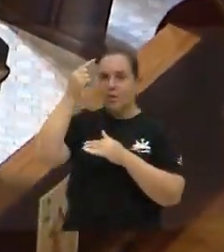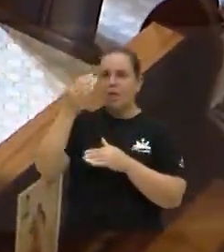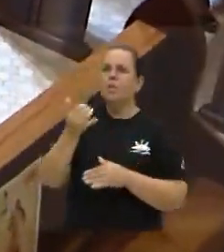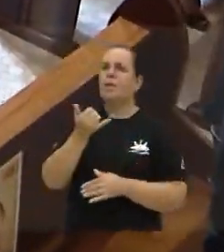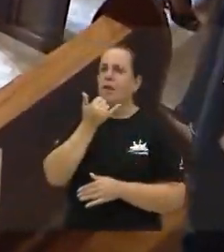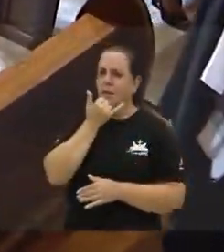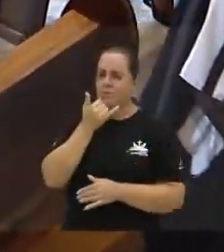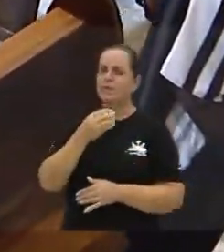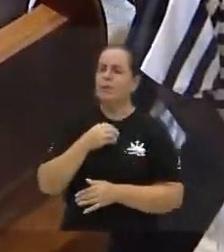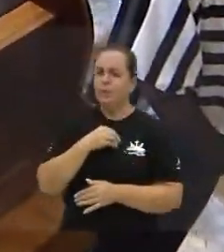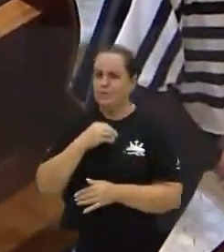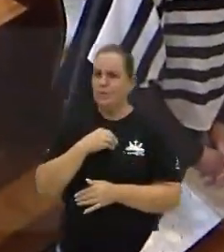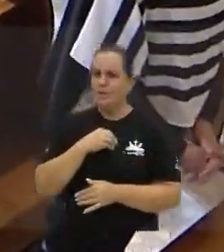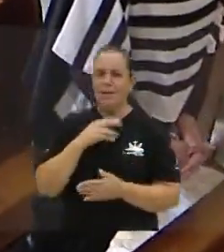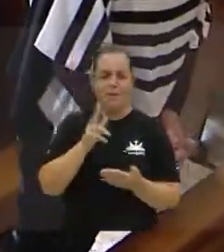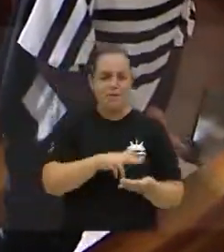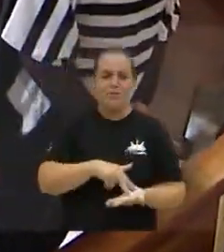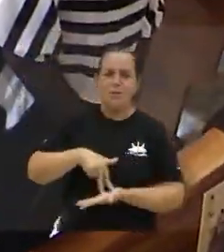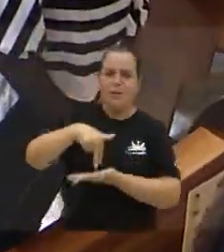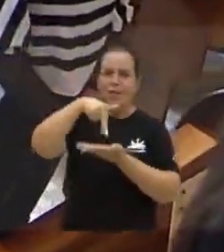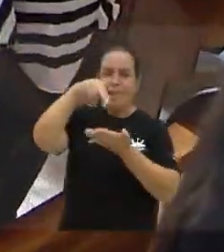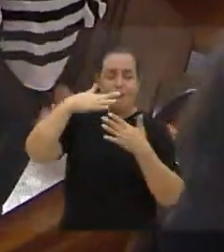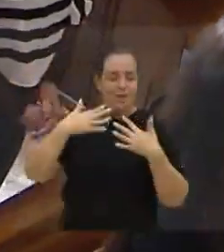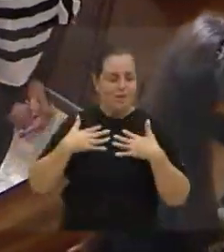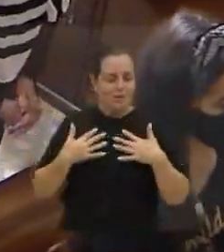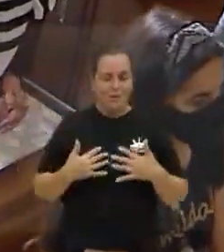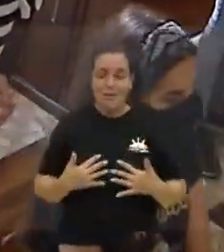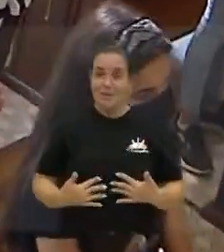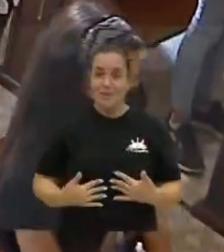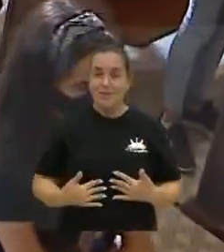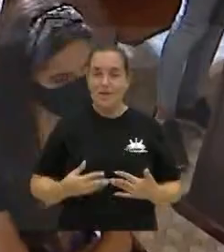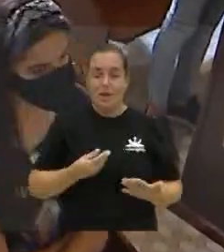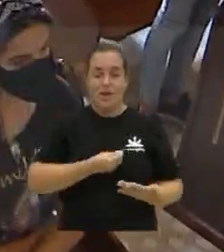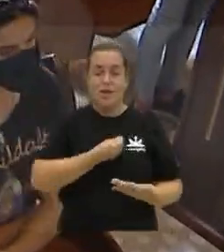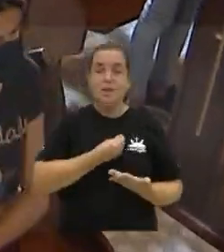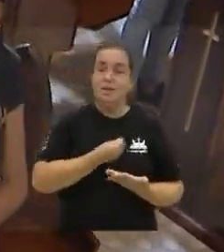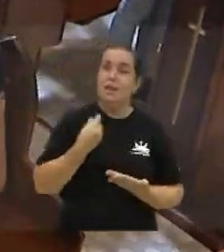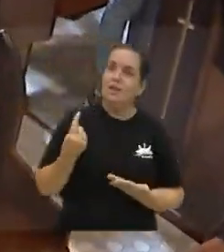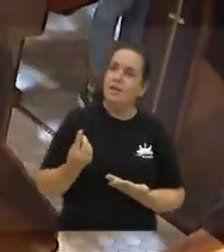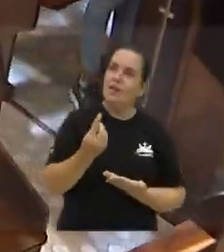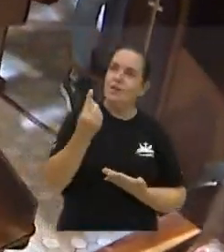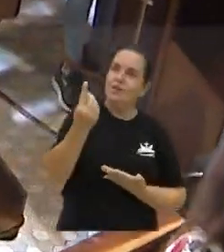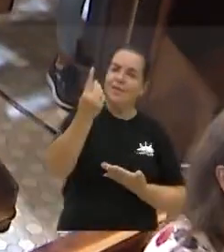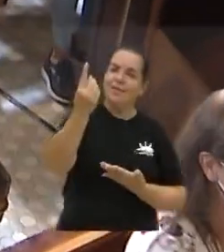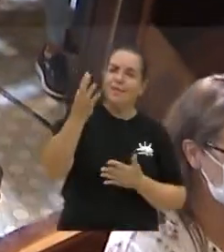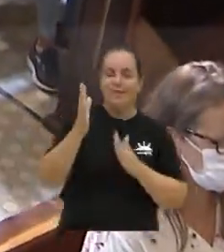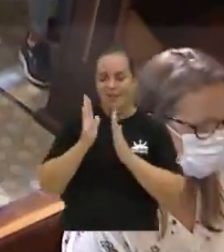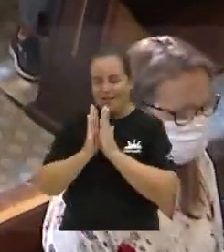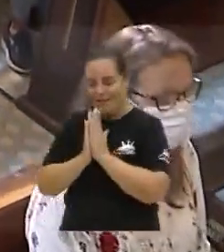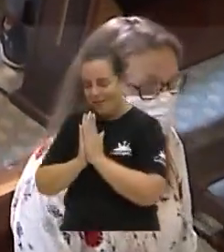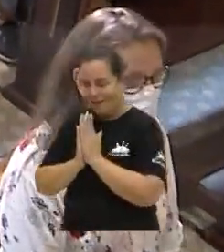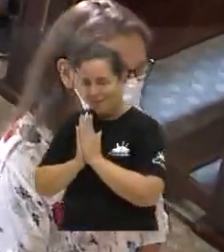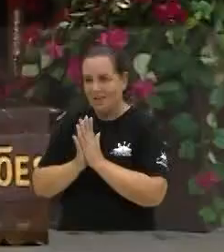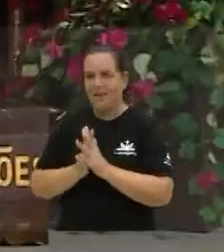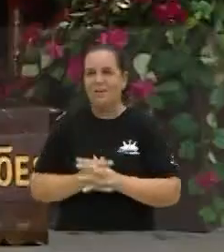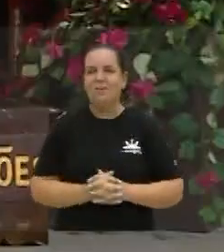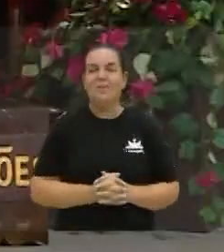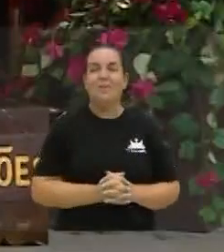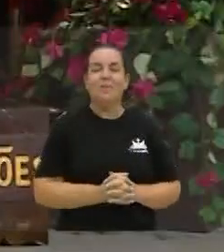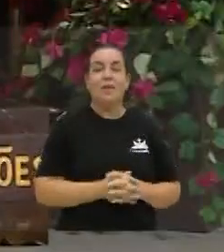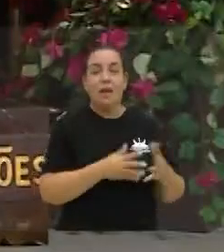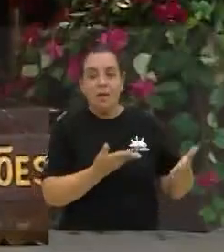santos, na remissão dos pecados, na ressurreição da carne, na vida eterna.